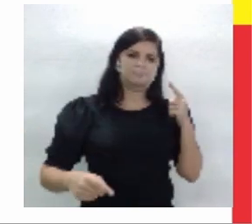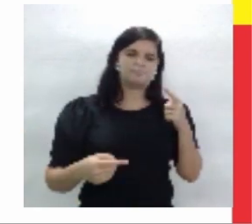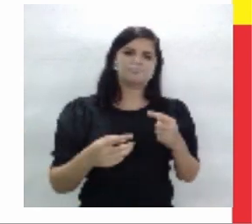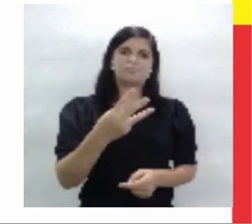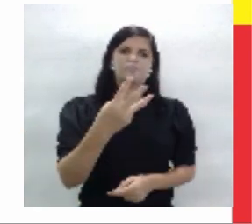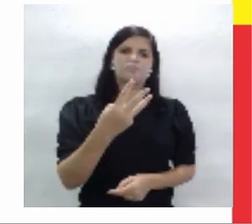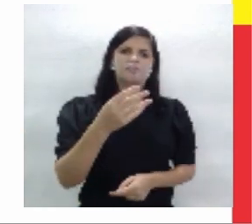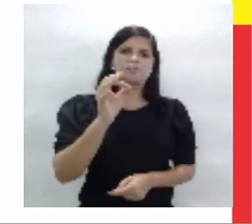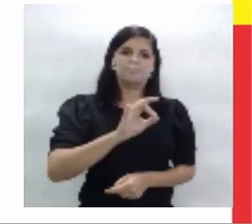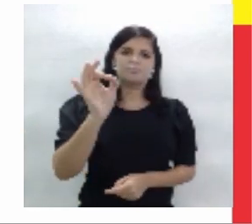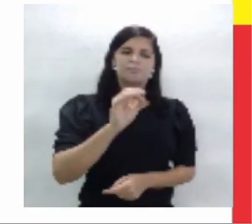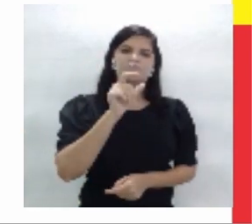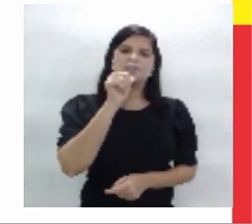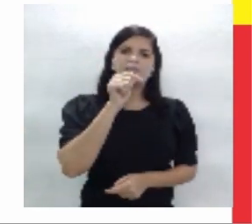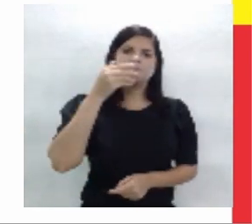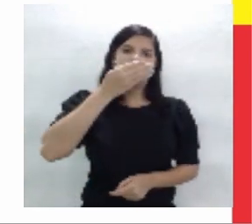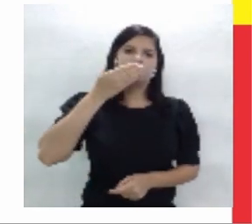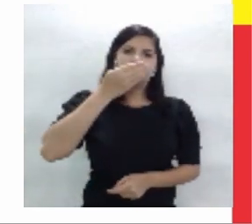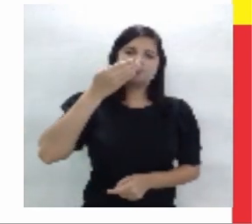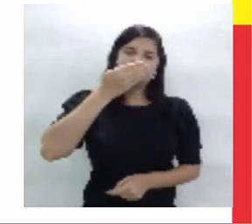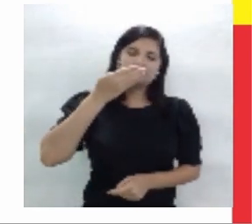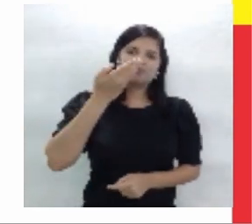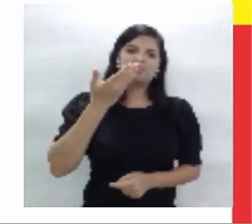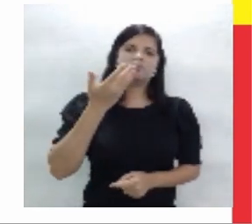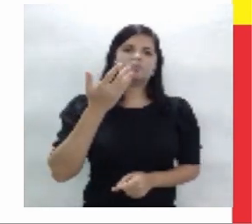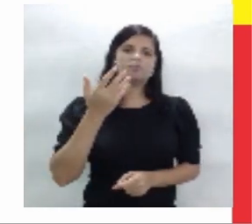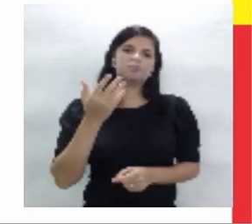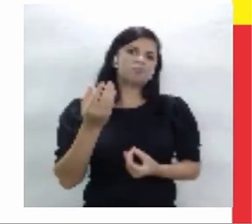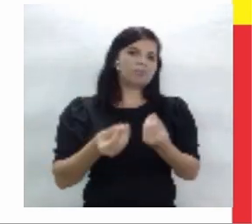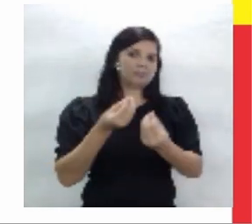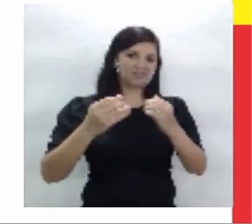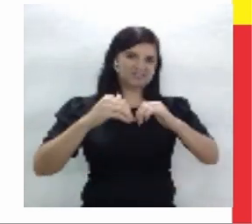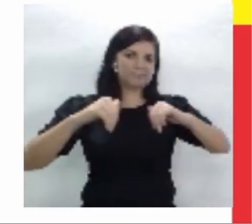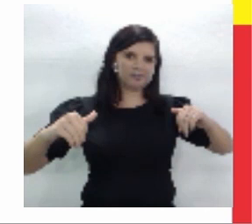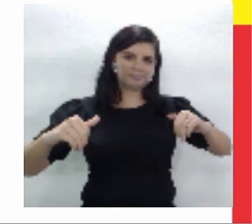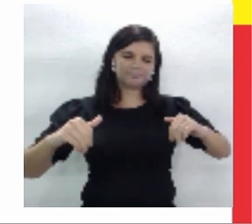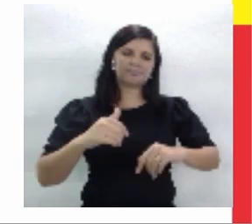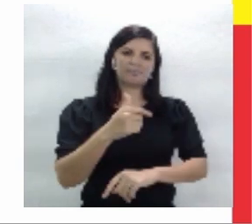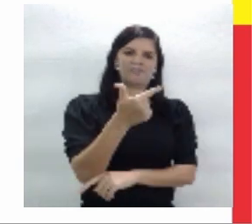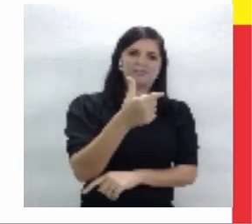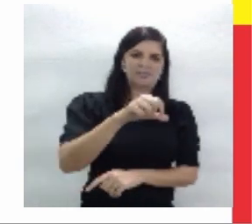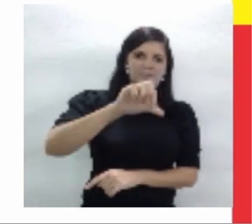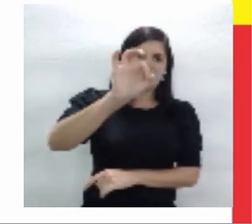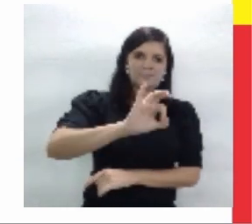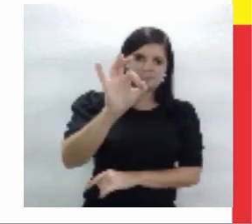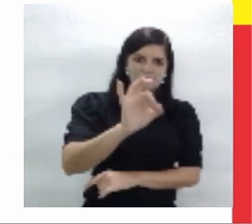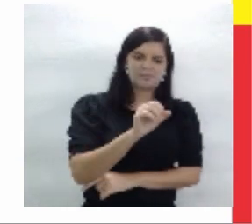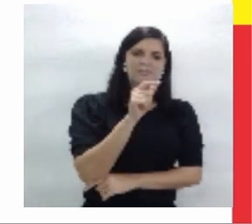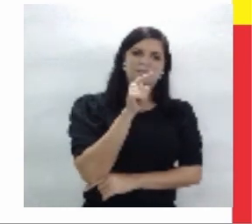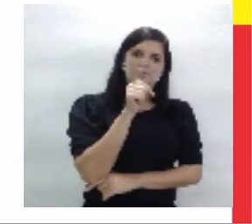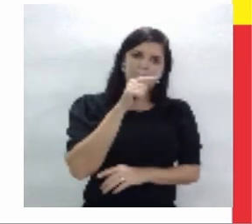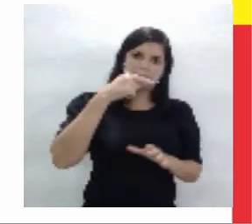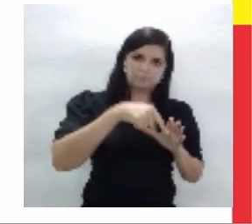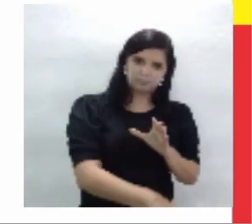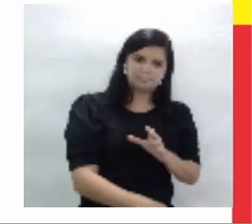água doce está distribuída da seguinte forma: 29% nos aquíferos,